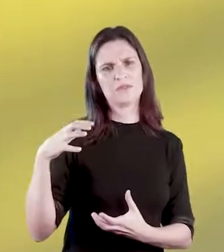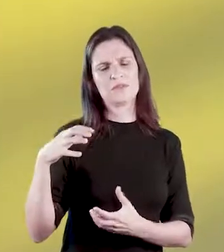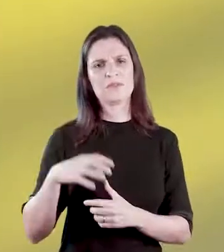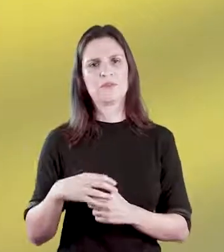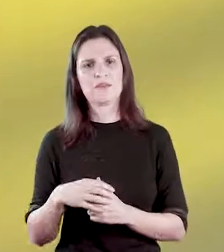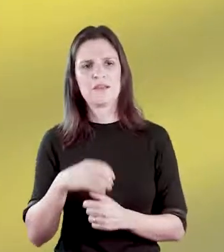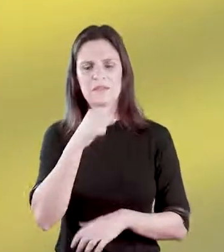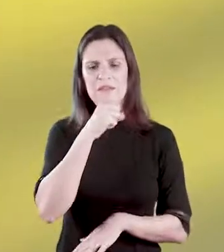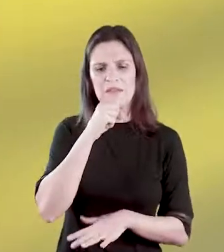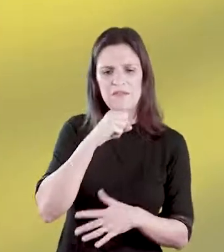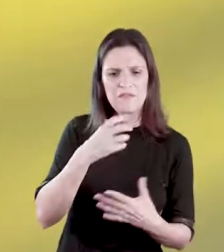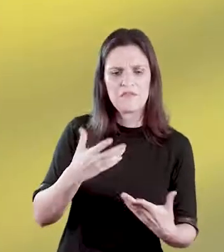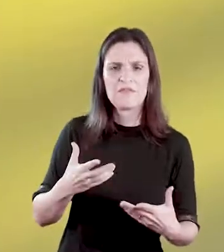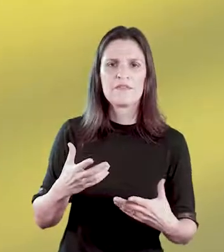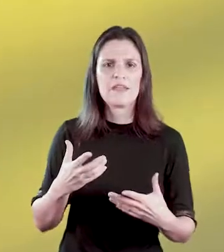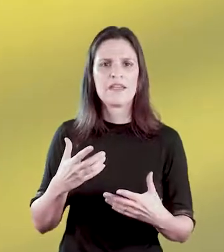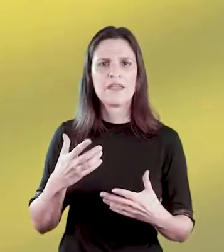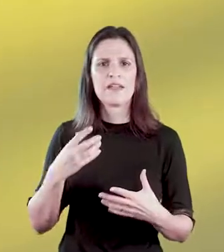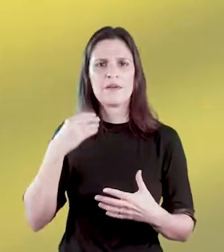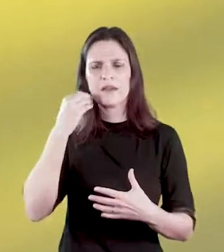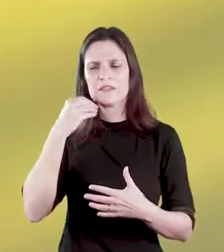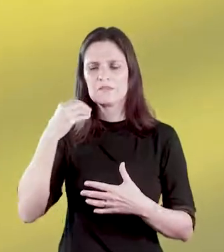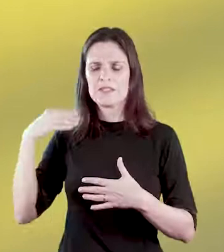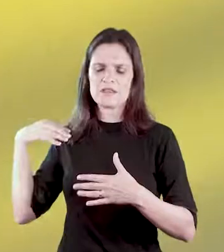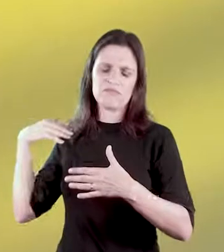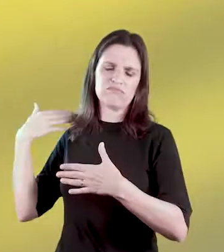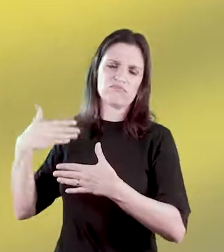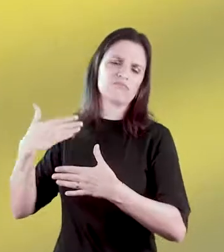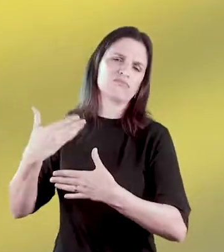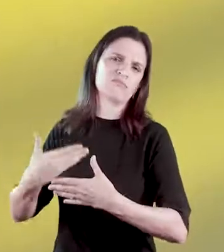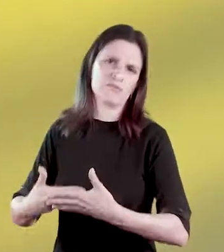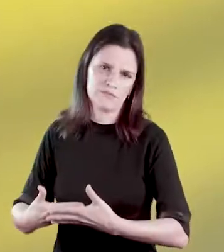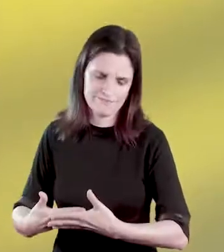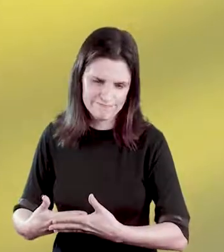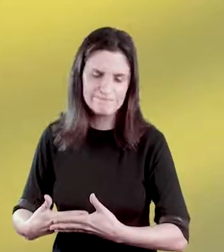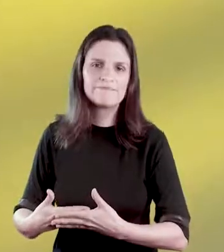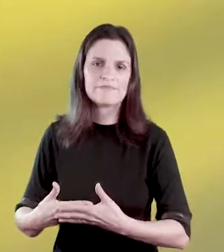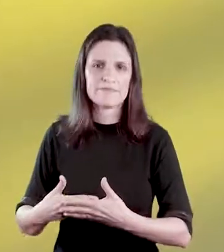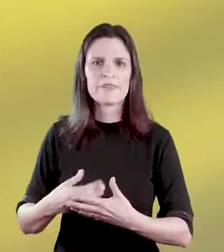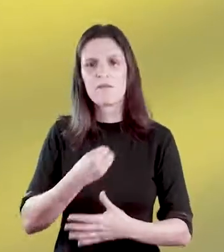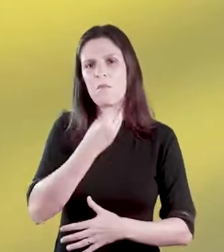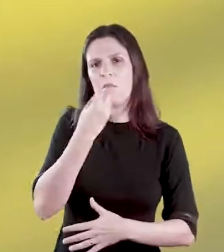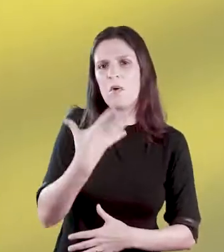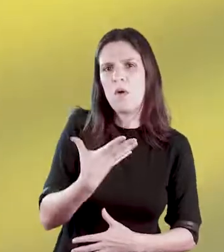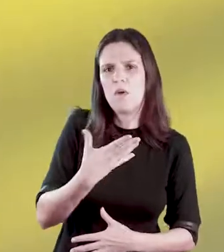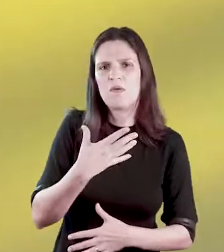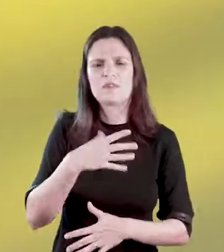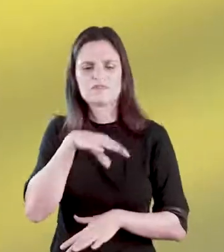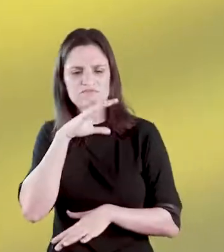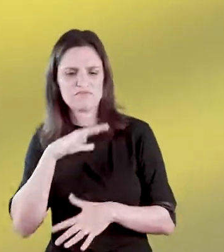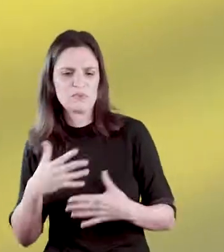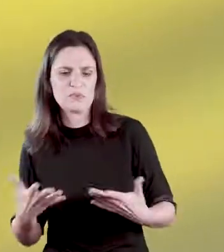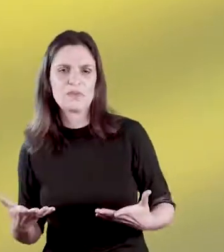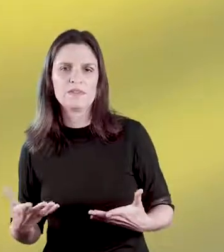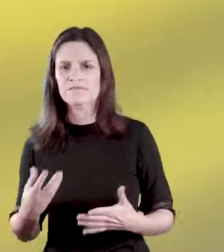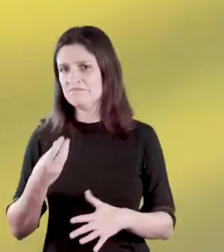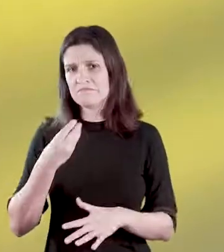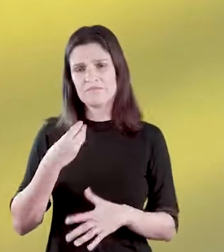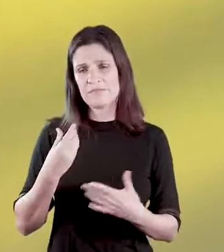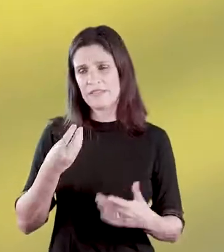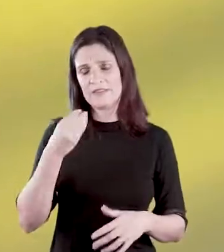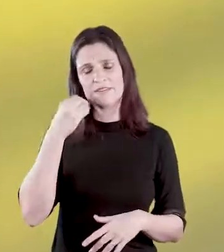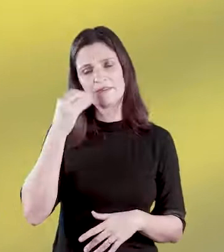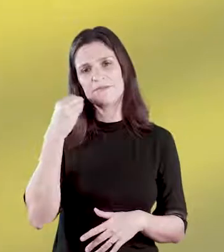muitas lições de vida de pessoas que viveu diversas experiências e experiências boas experiências ruins